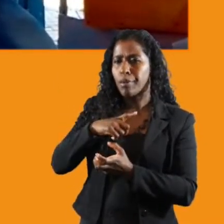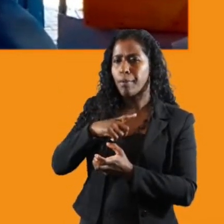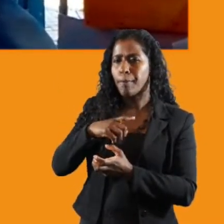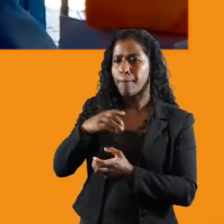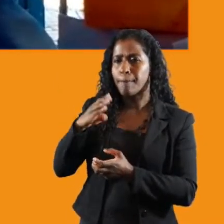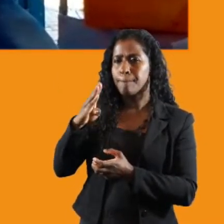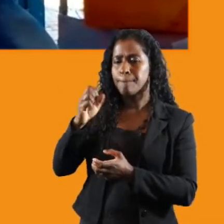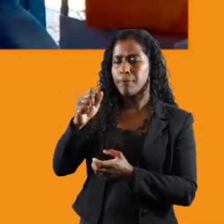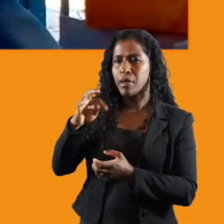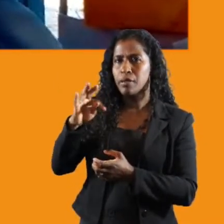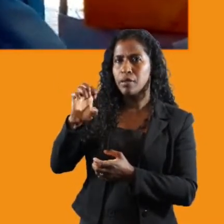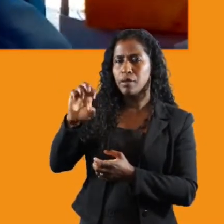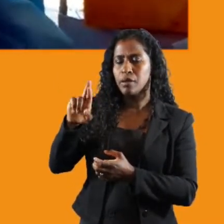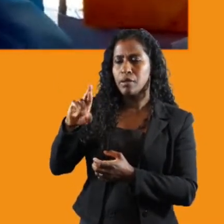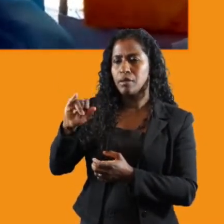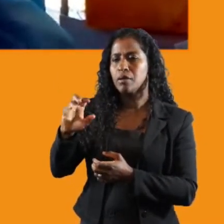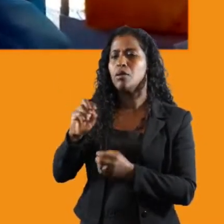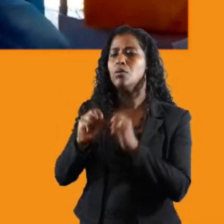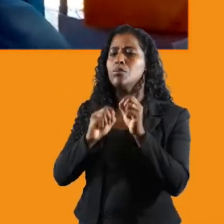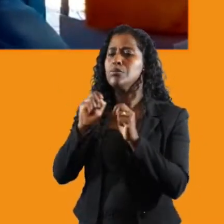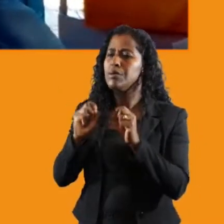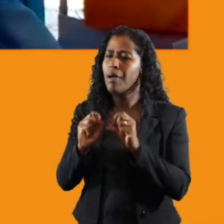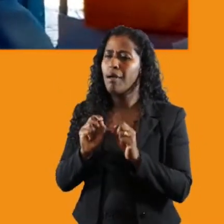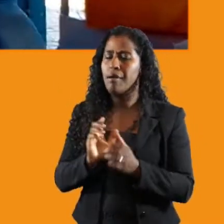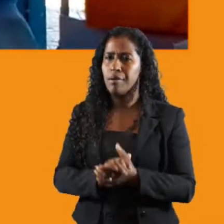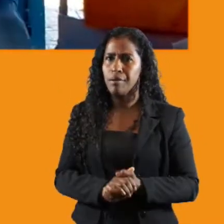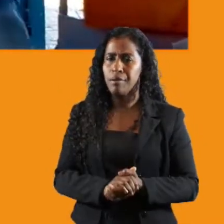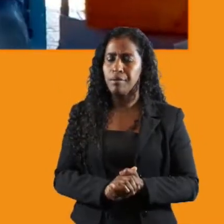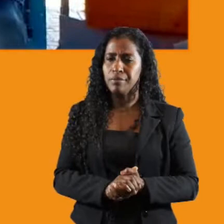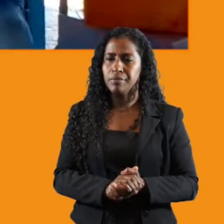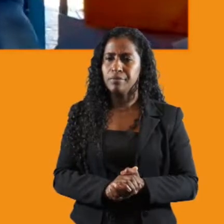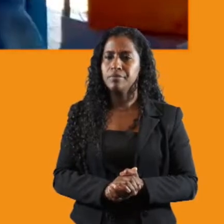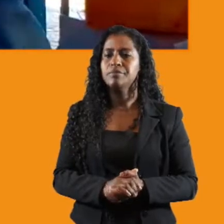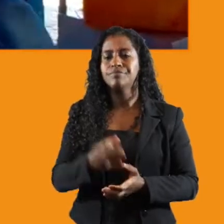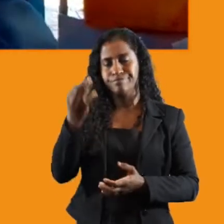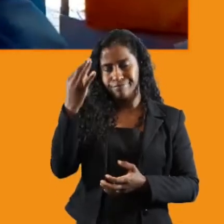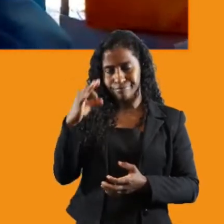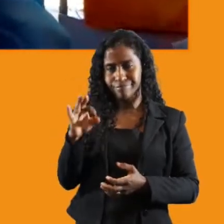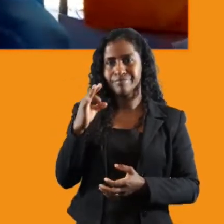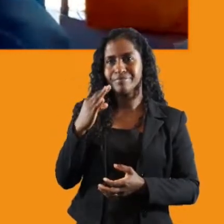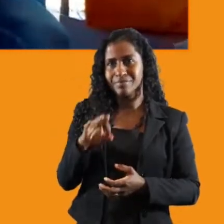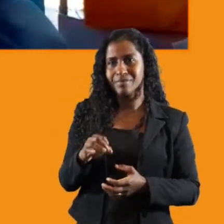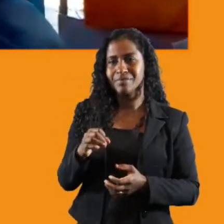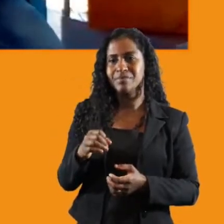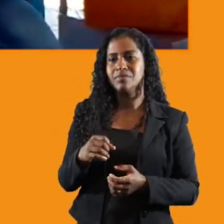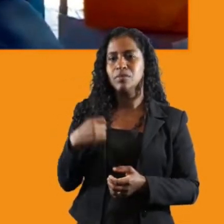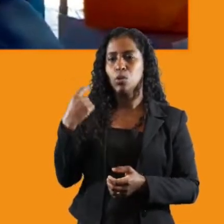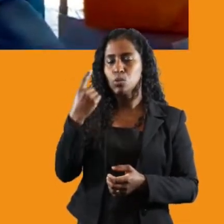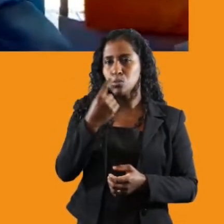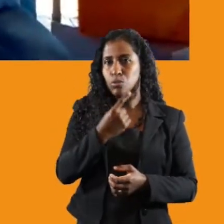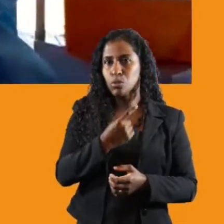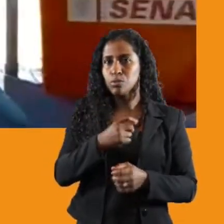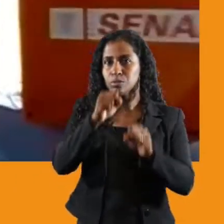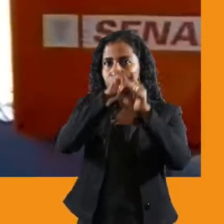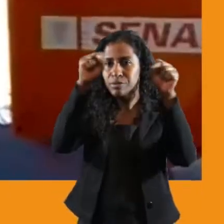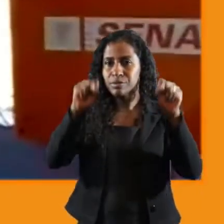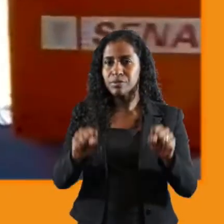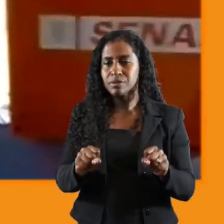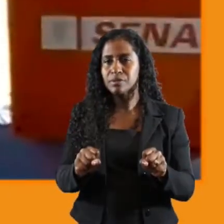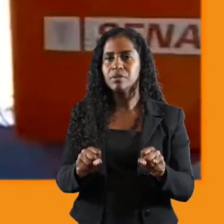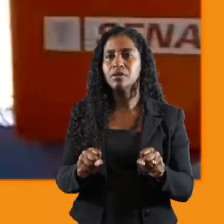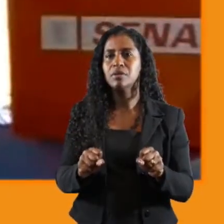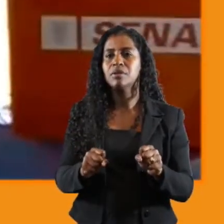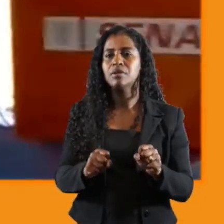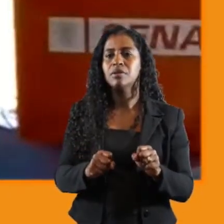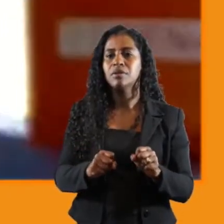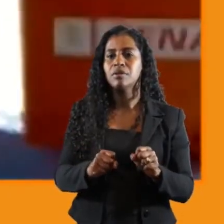horas? Expliquem tintim por tintim para mim. Certo, Potter. Assim, ó, o nosso sistema, a geração do sistema fotovoltaico, ela vai